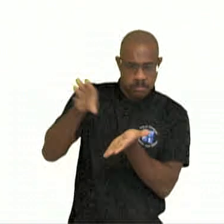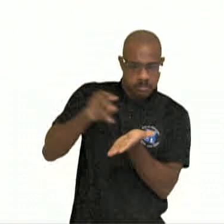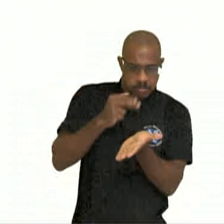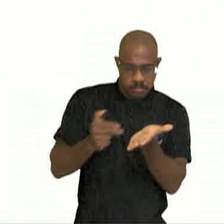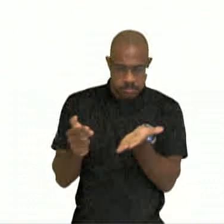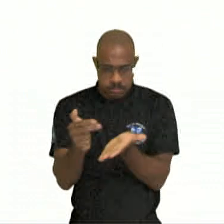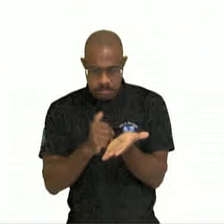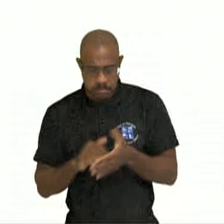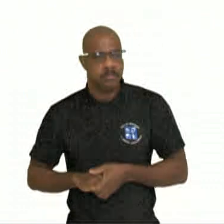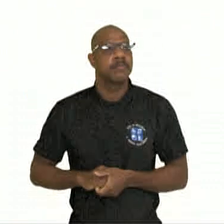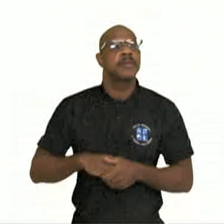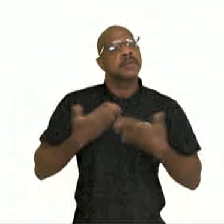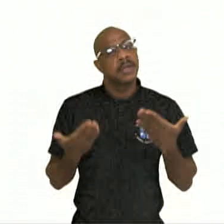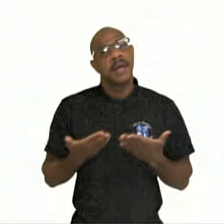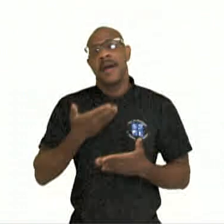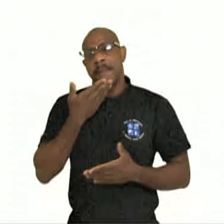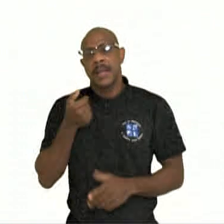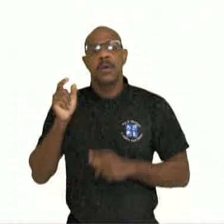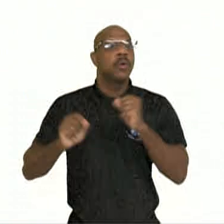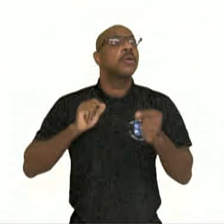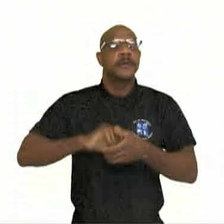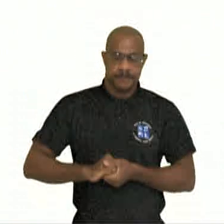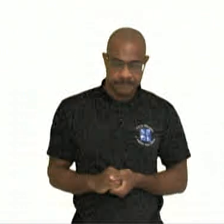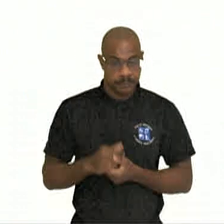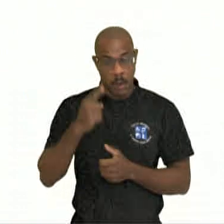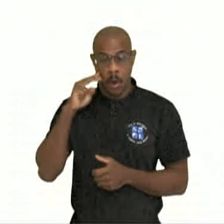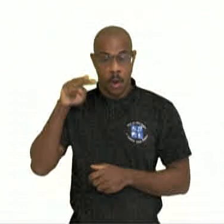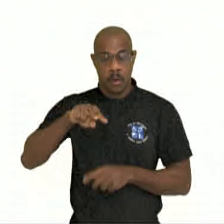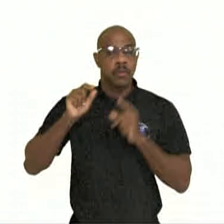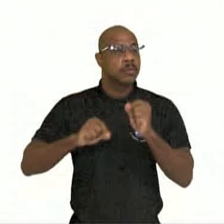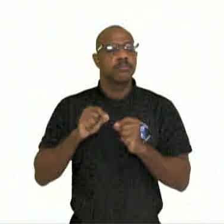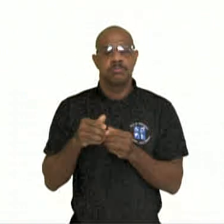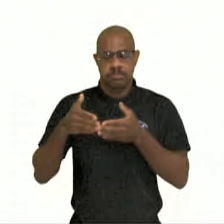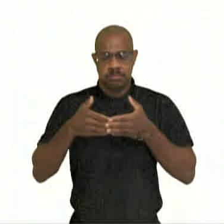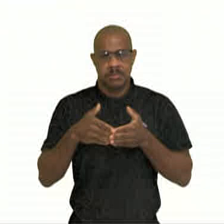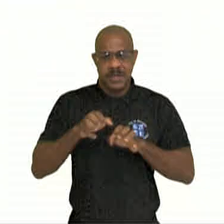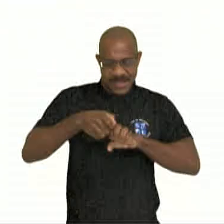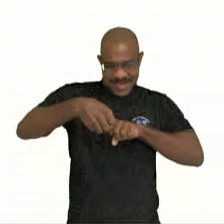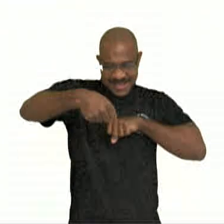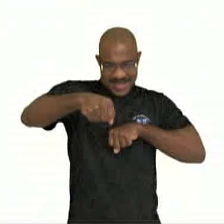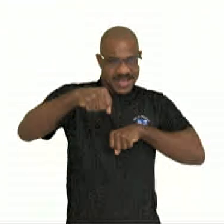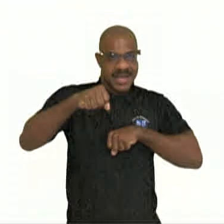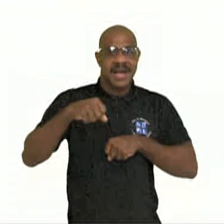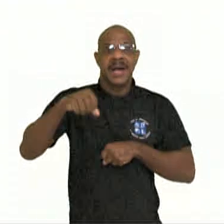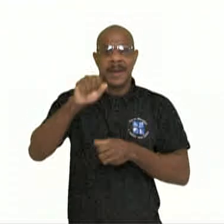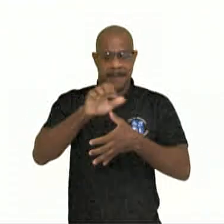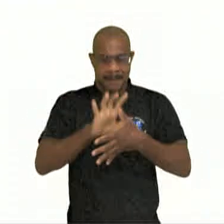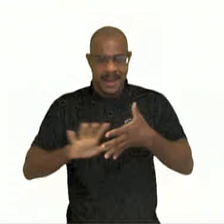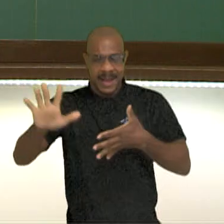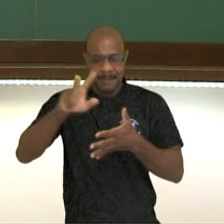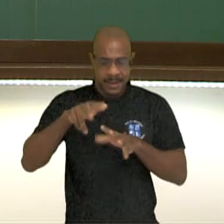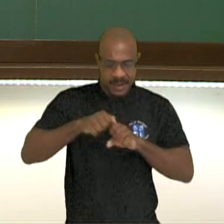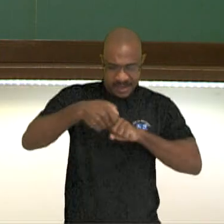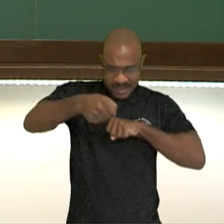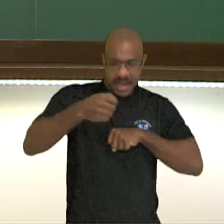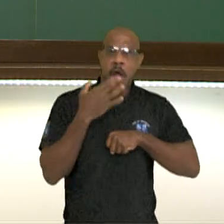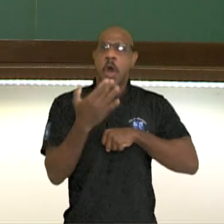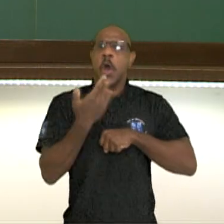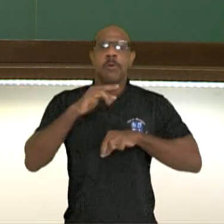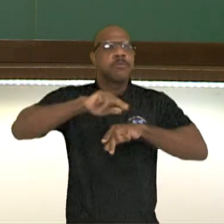vale destacar que quando você observar um mapa do período das grandes navegações, os mapas antigos, eles são bastante